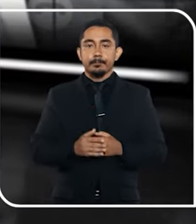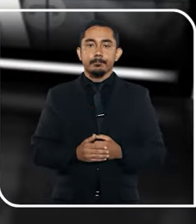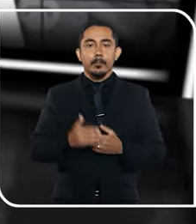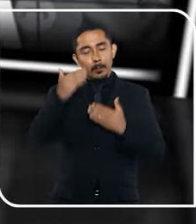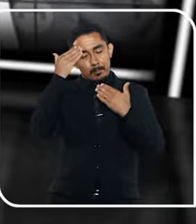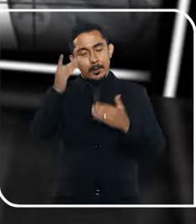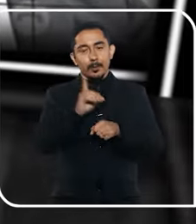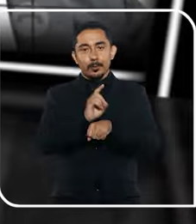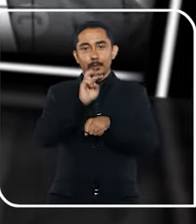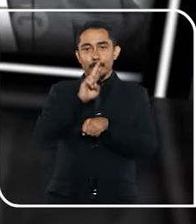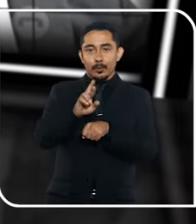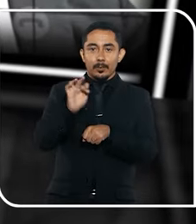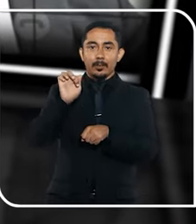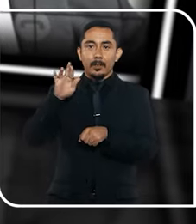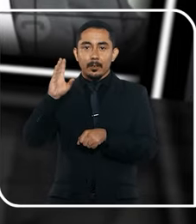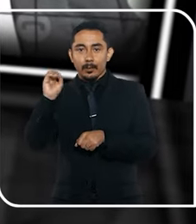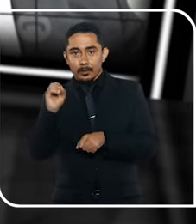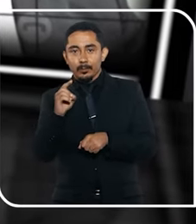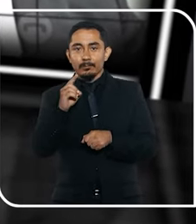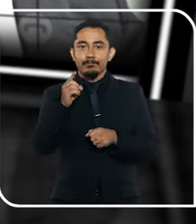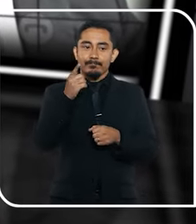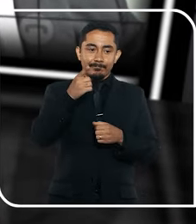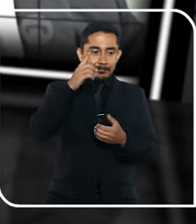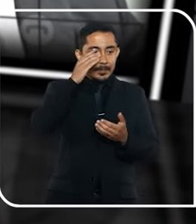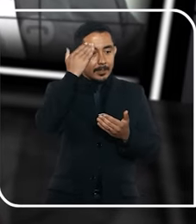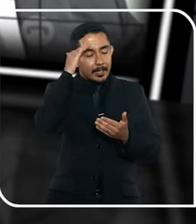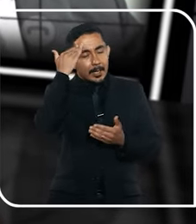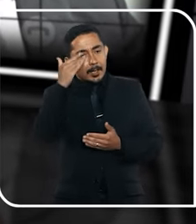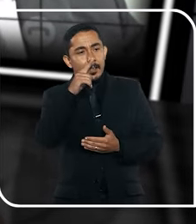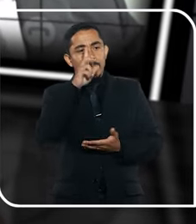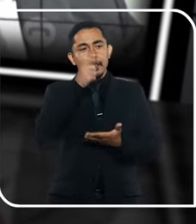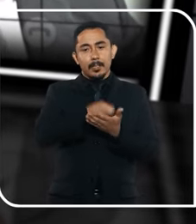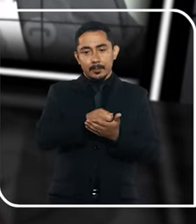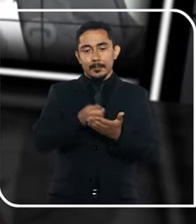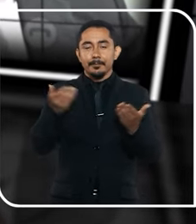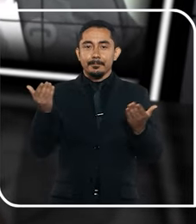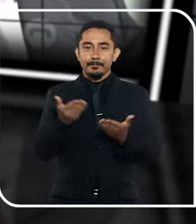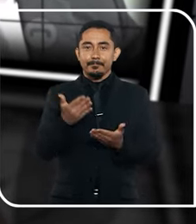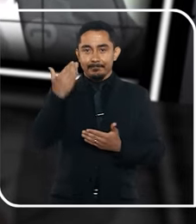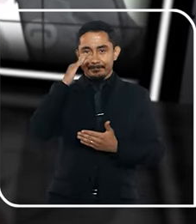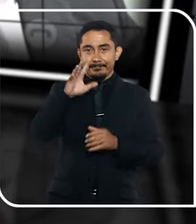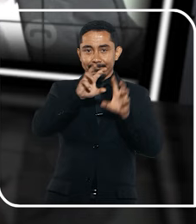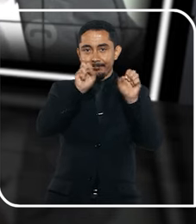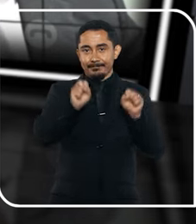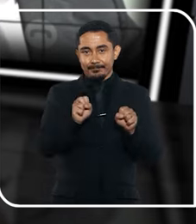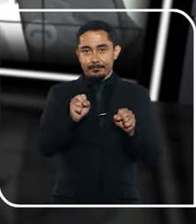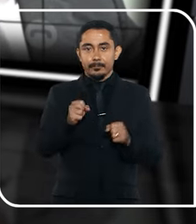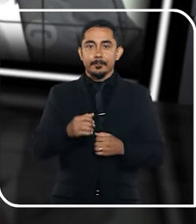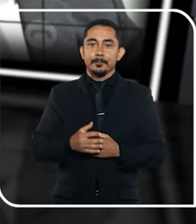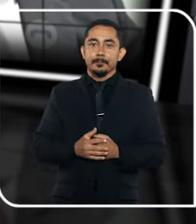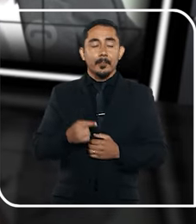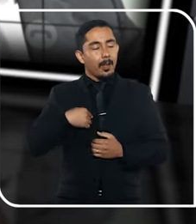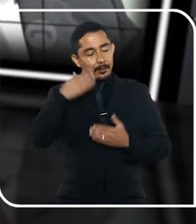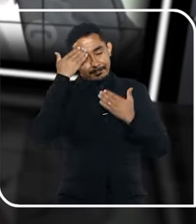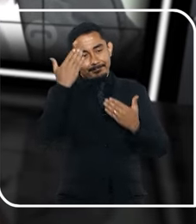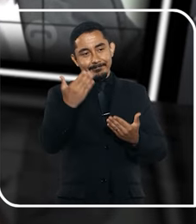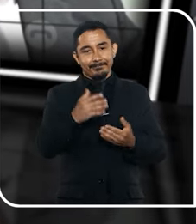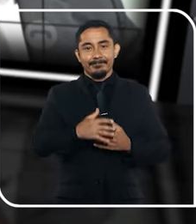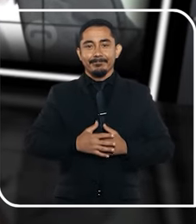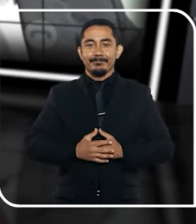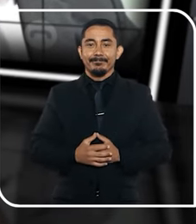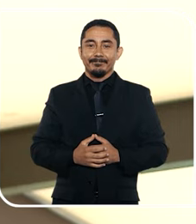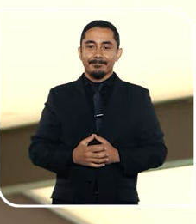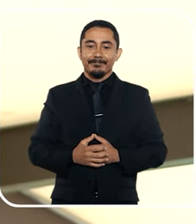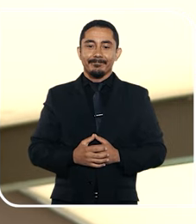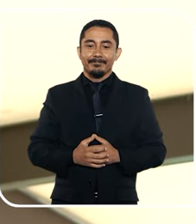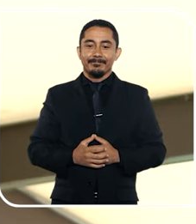É isso, doutor Franco. Muito obrigado por ajudar a gente a entender essa decisão e o entendimento aqui do tribunal. Eu que agradeço e fico à